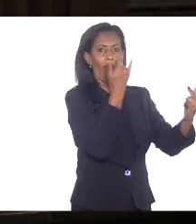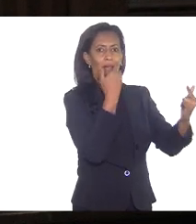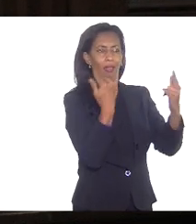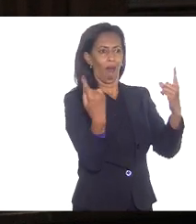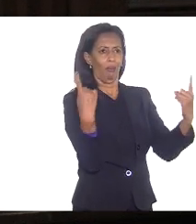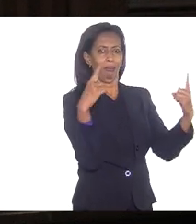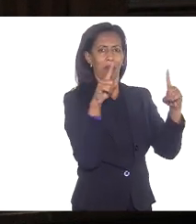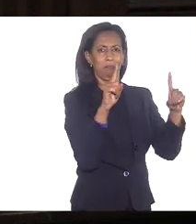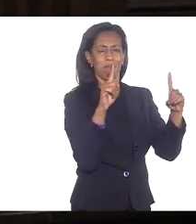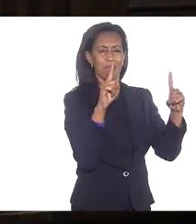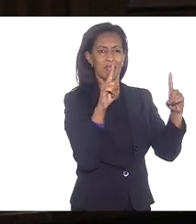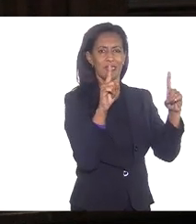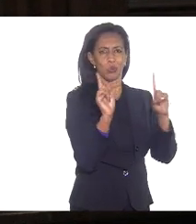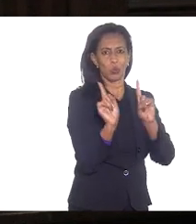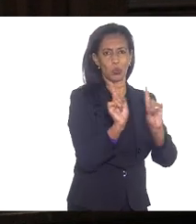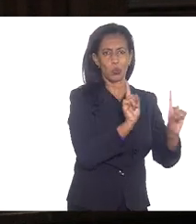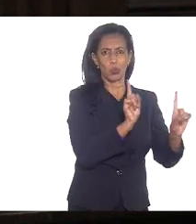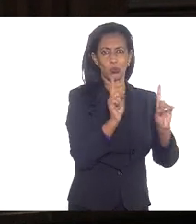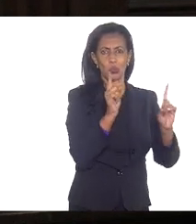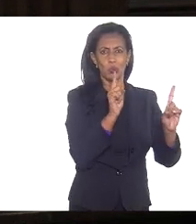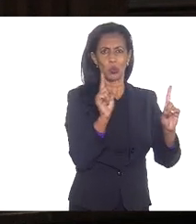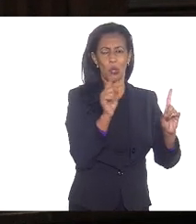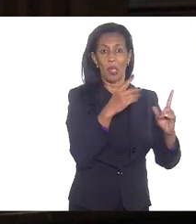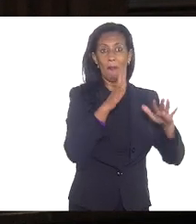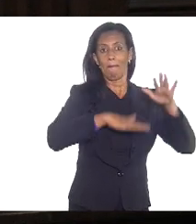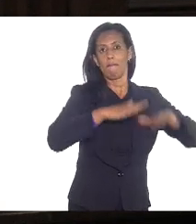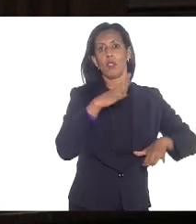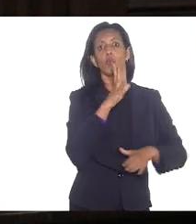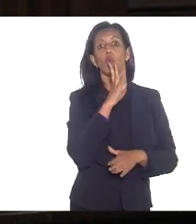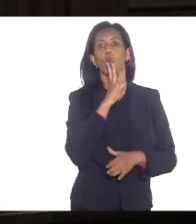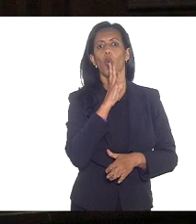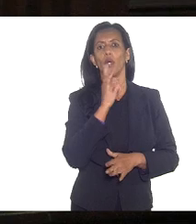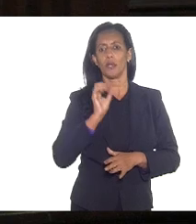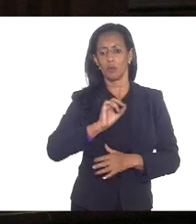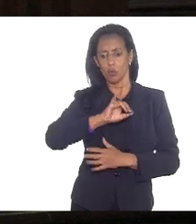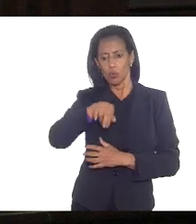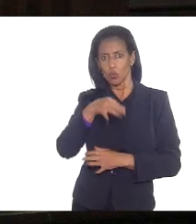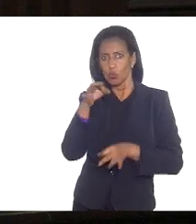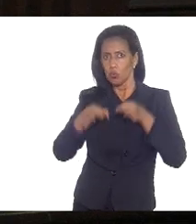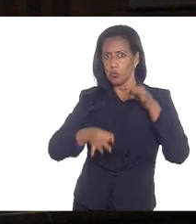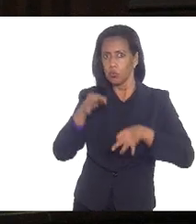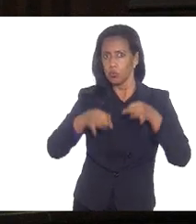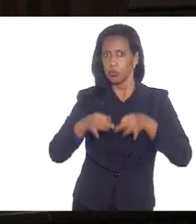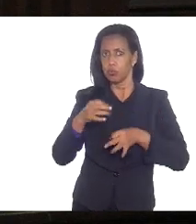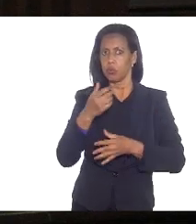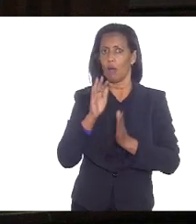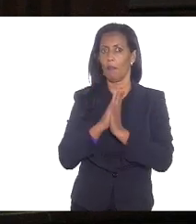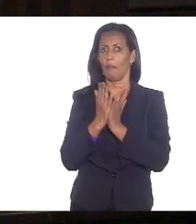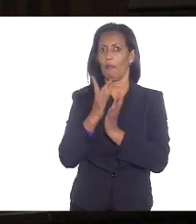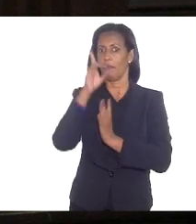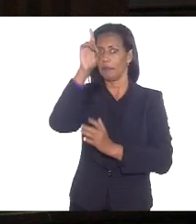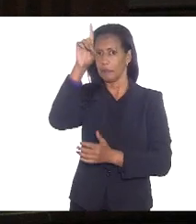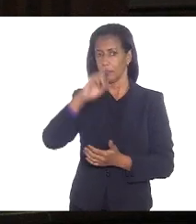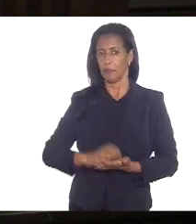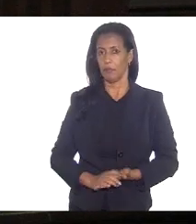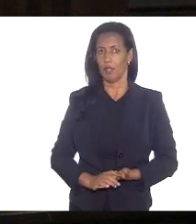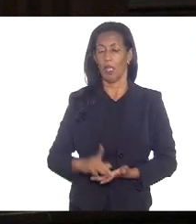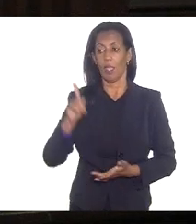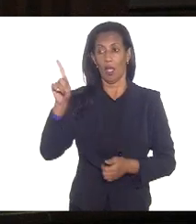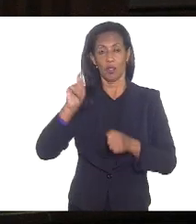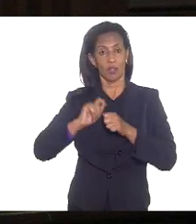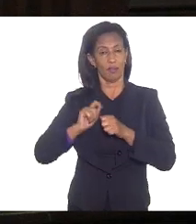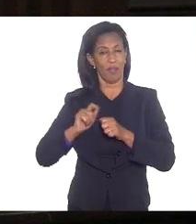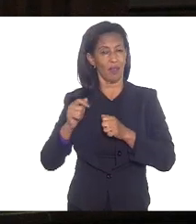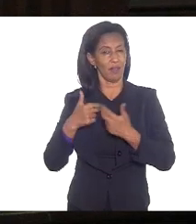com os outros, apesar de conhecerem o justo decreto de Deus. Aqueles que fazem tais